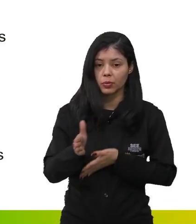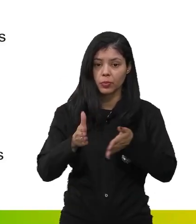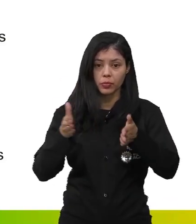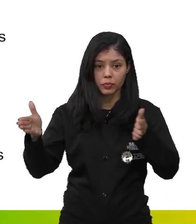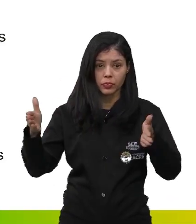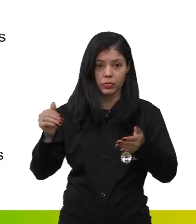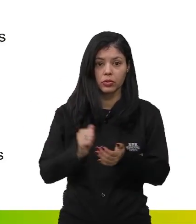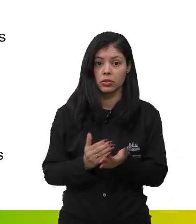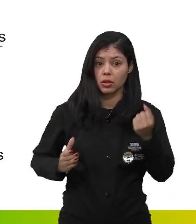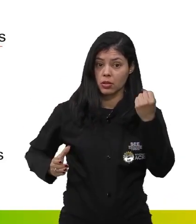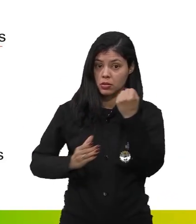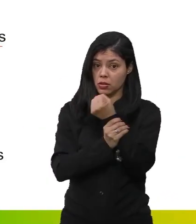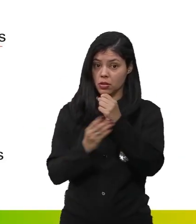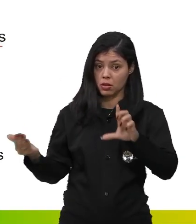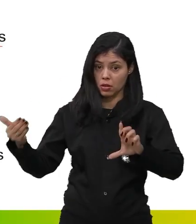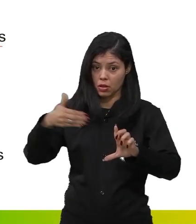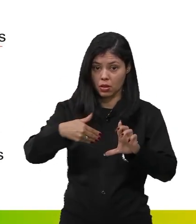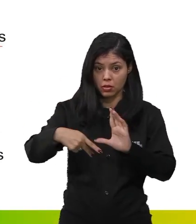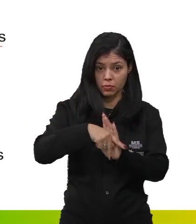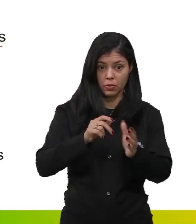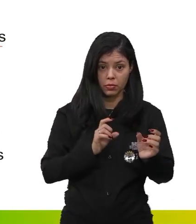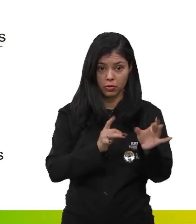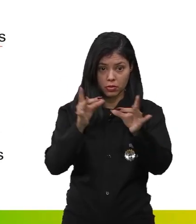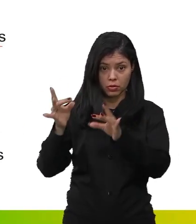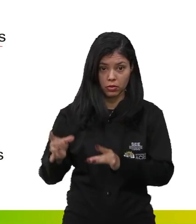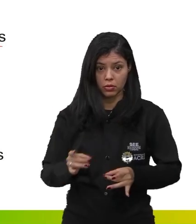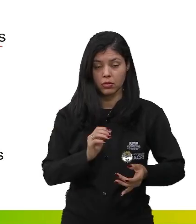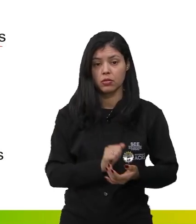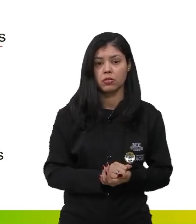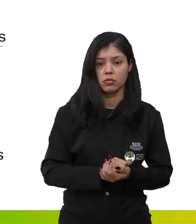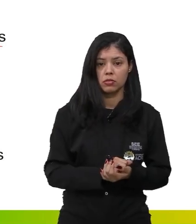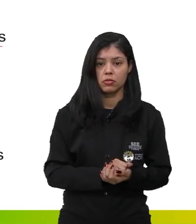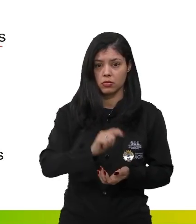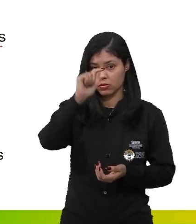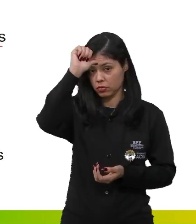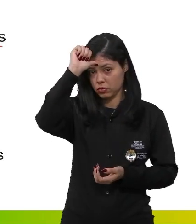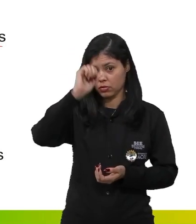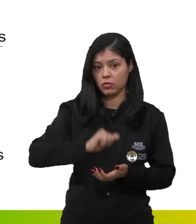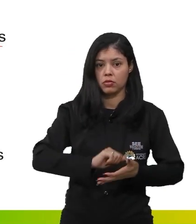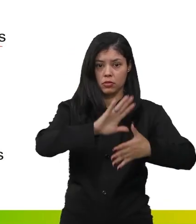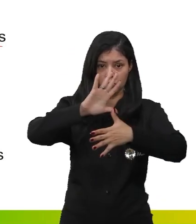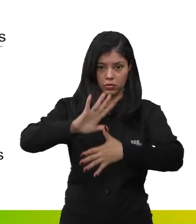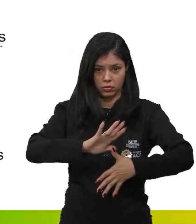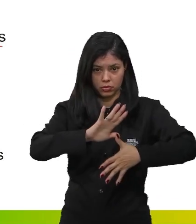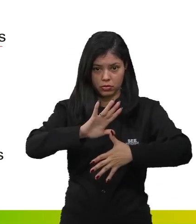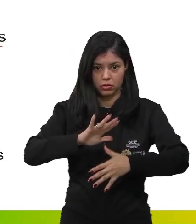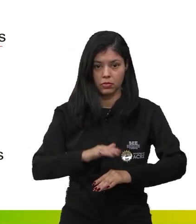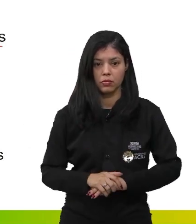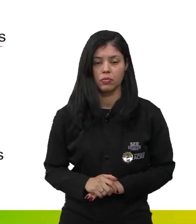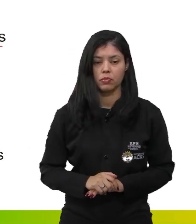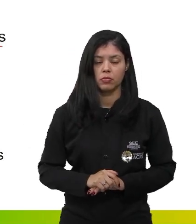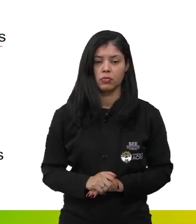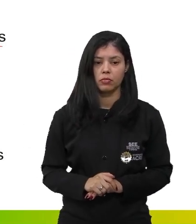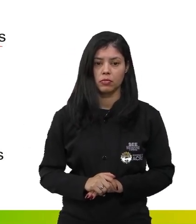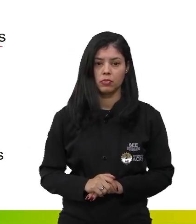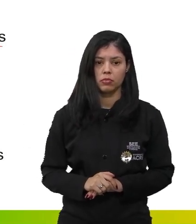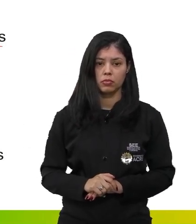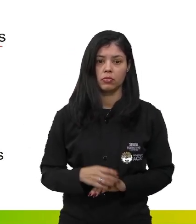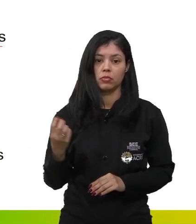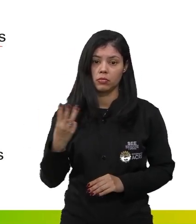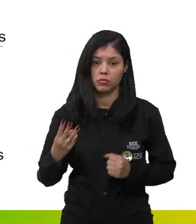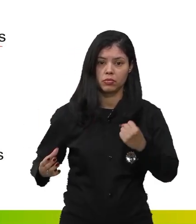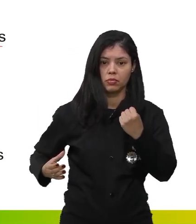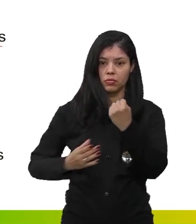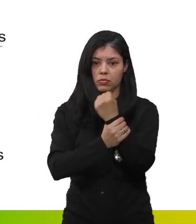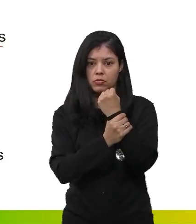rotas, assegurar o acesso a rotas comerciais para as Índias e para a América. Em terceiro